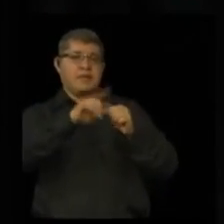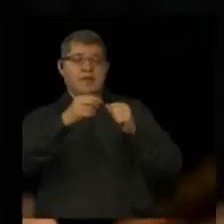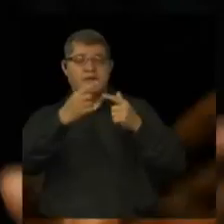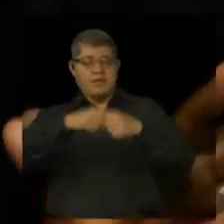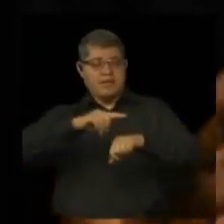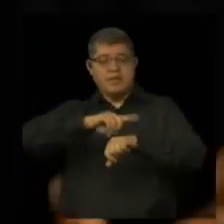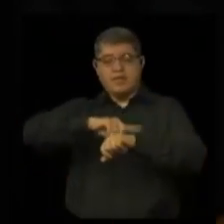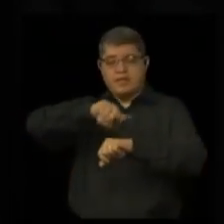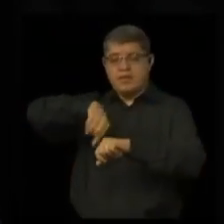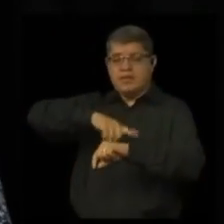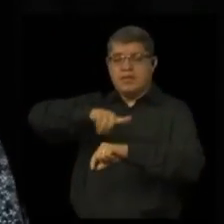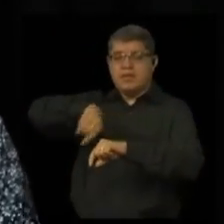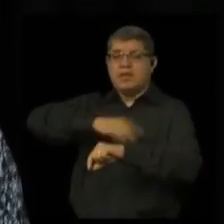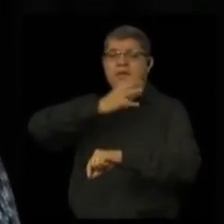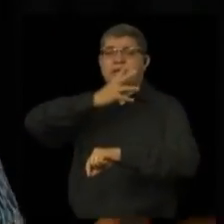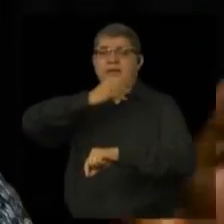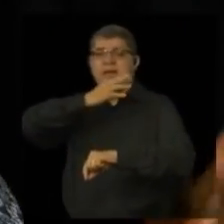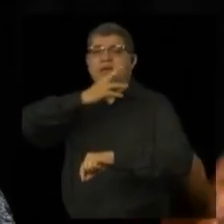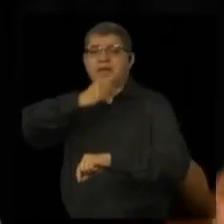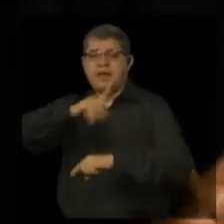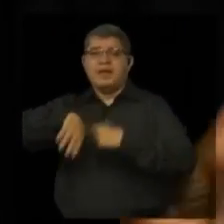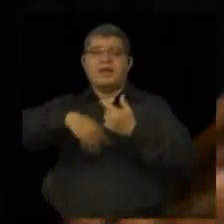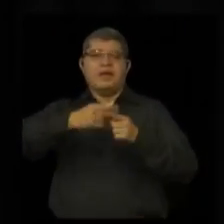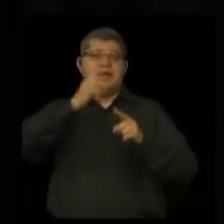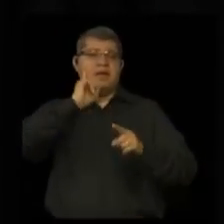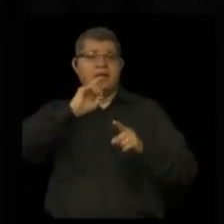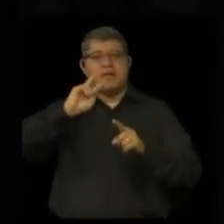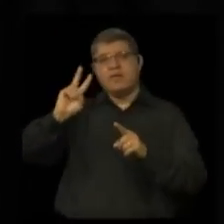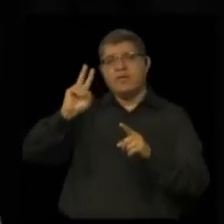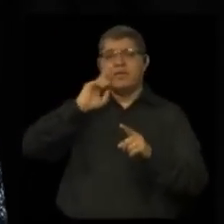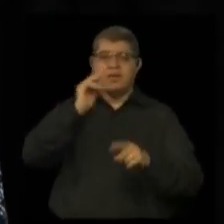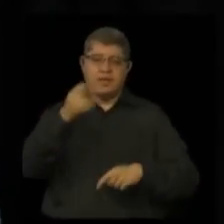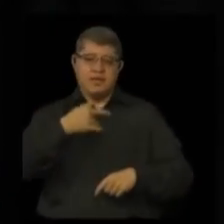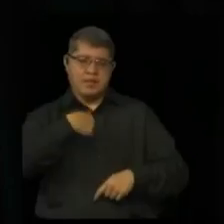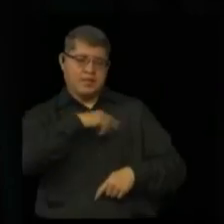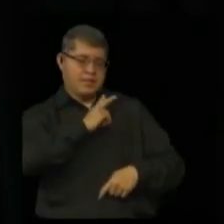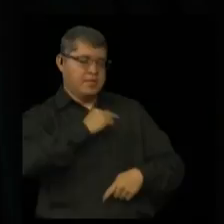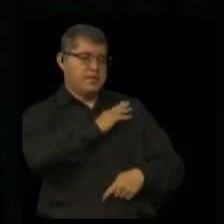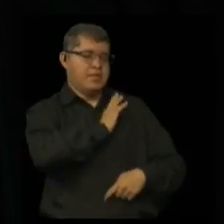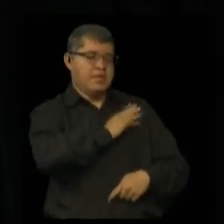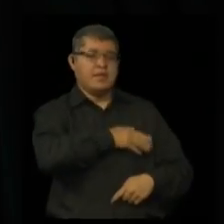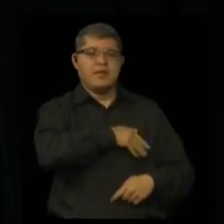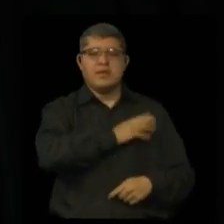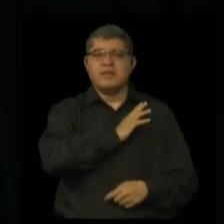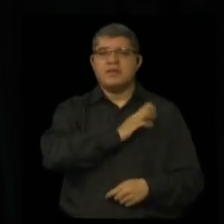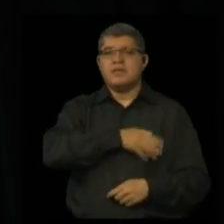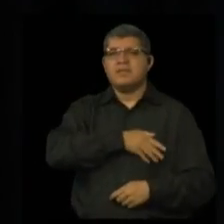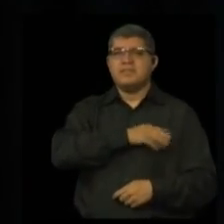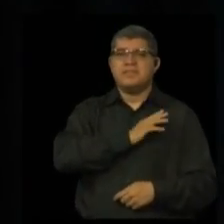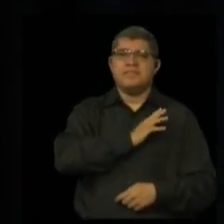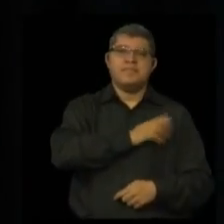relógios caminharem lentos, dando um descompasso em meu coração.